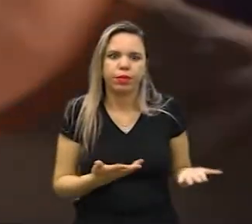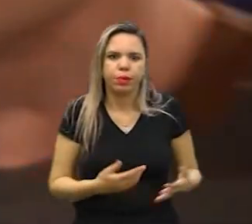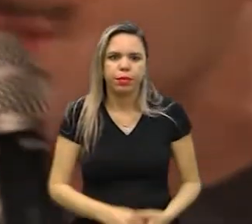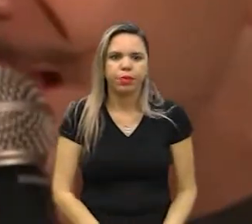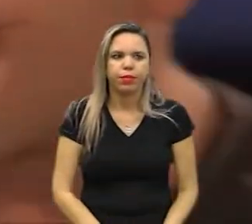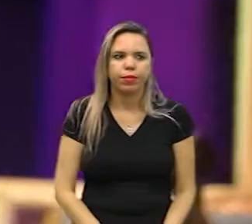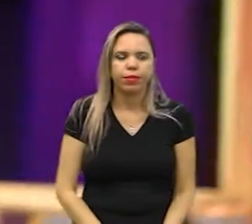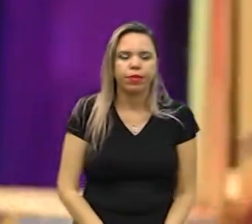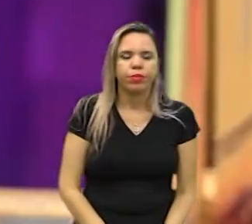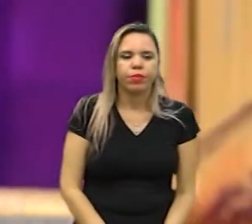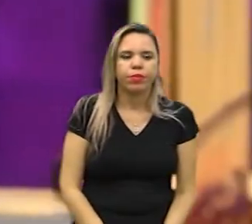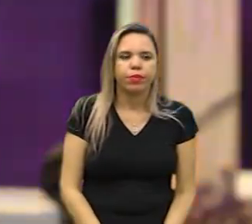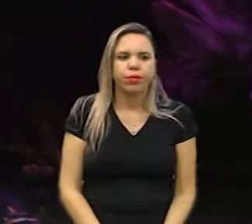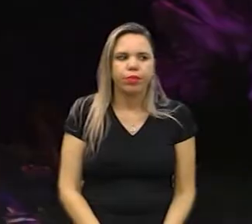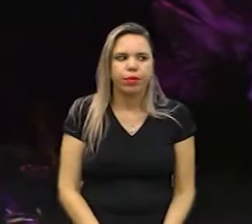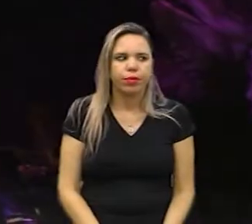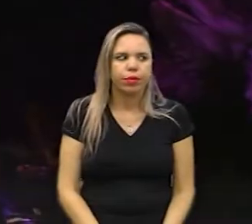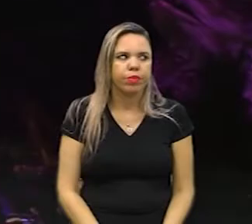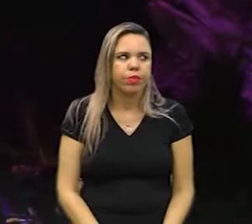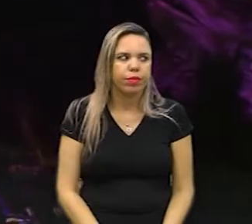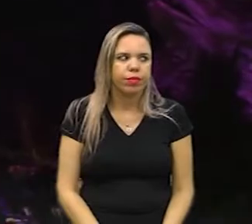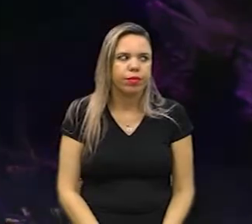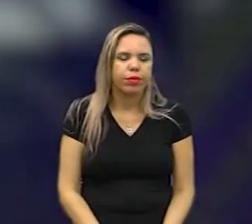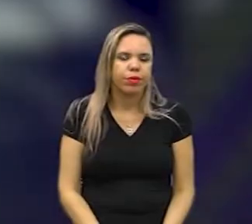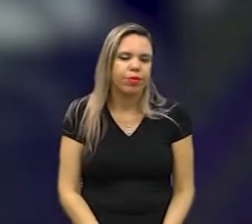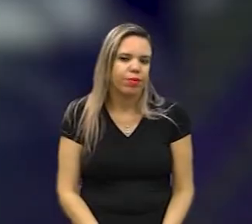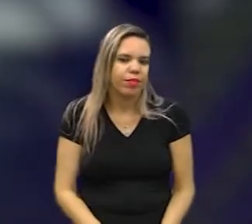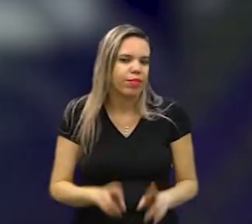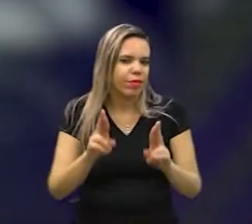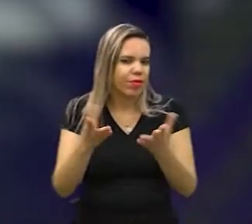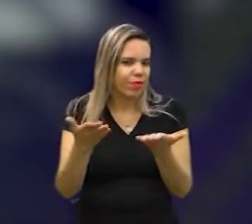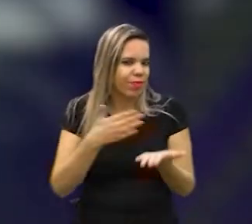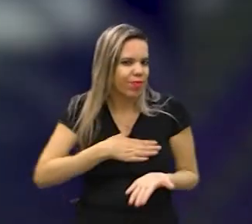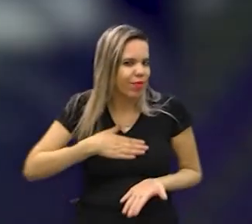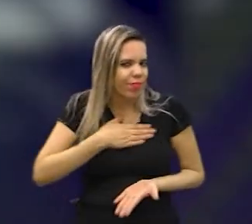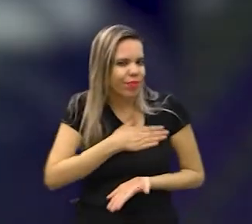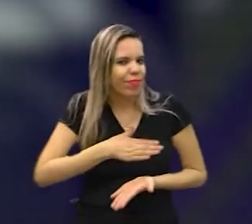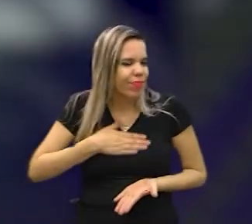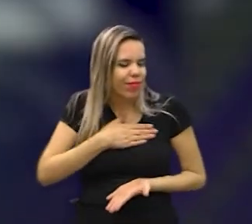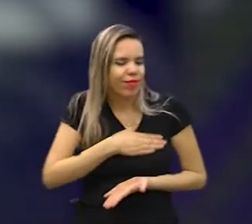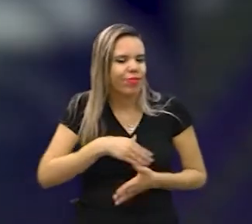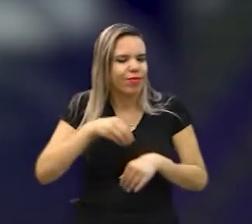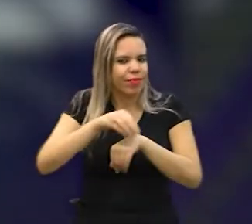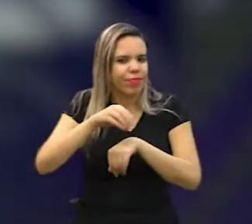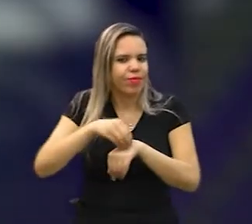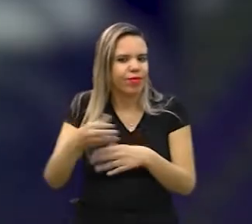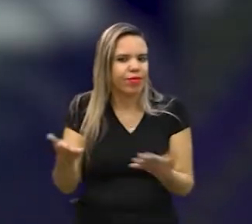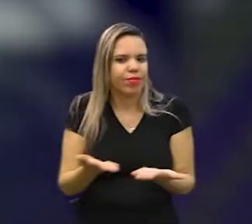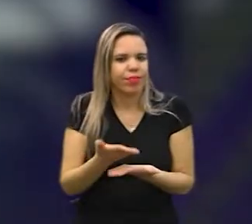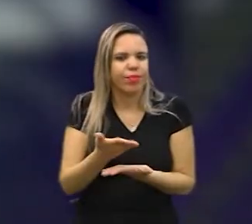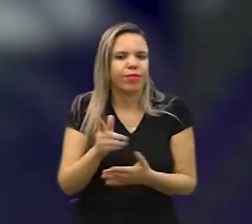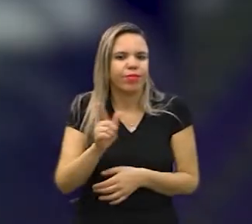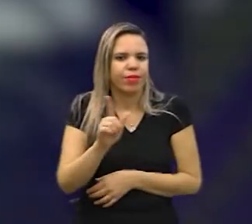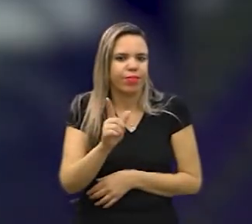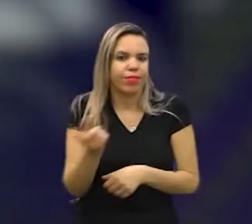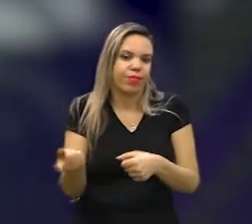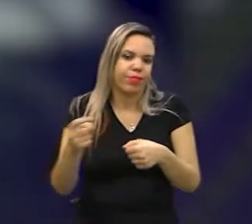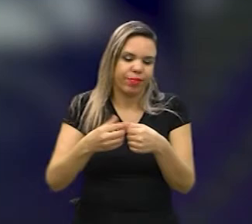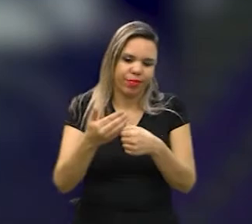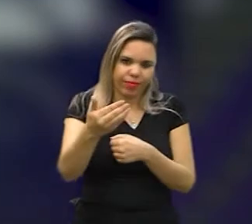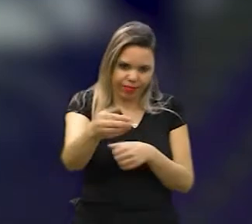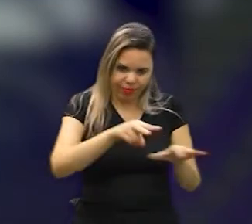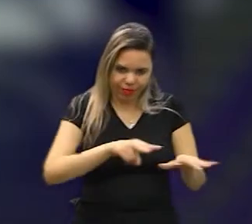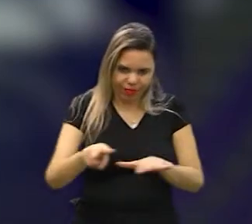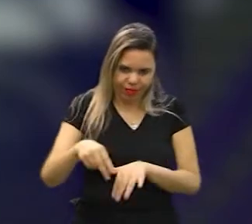Era 100% da mesma intenção. Espero que vocês tenham curtido as dicas de hoje e, claro, eu volto